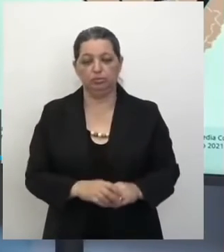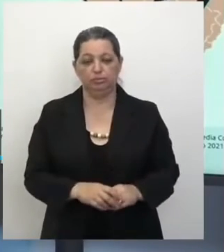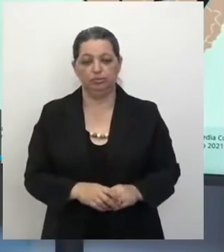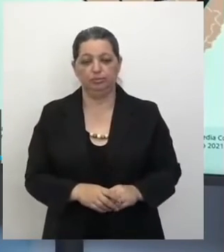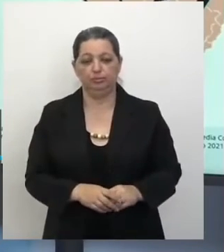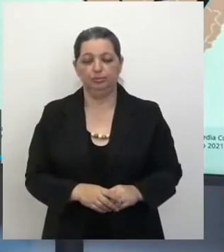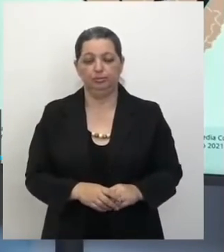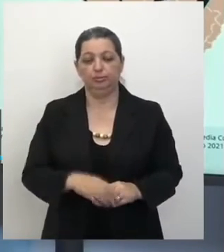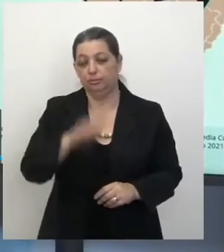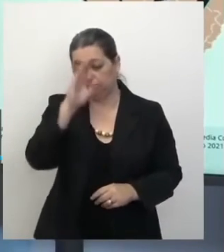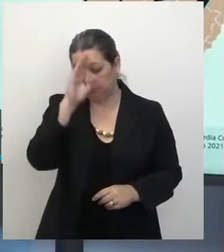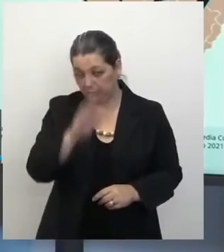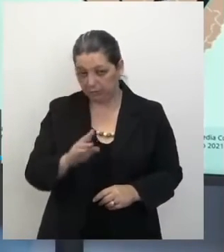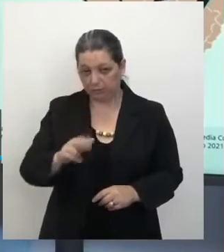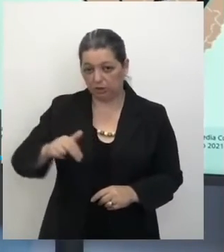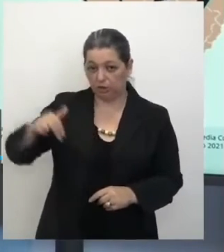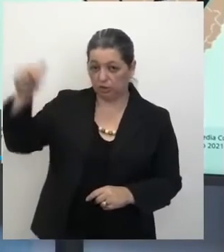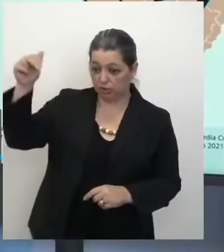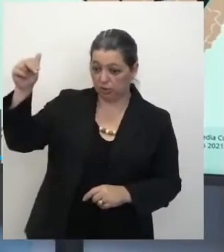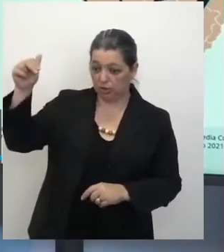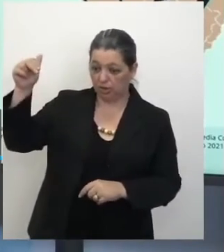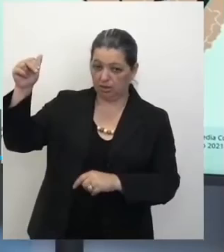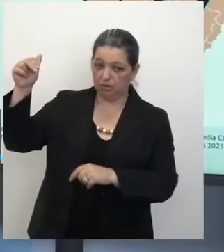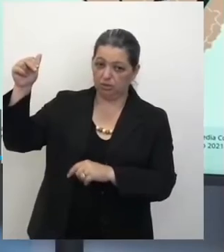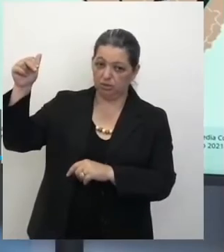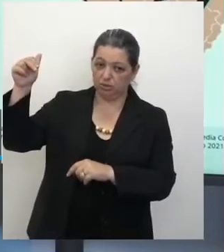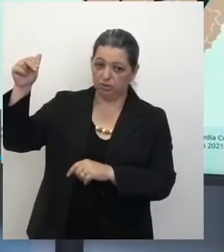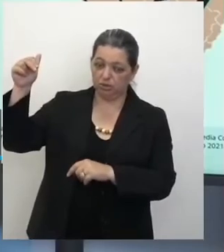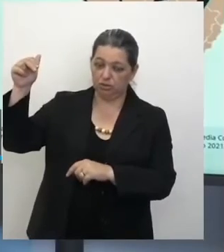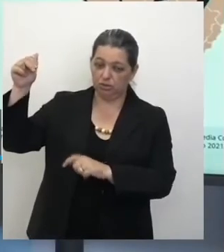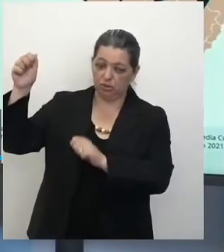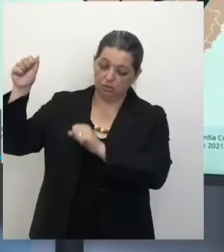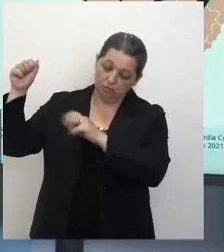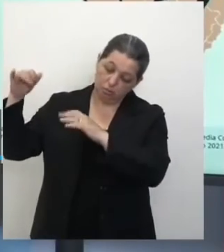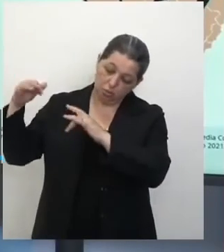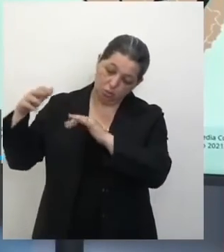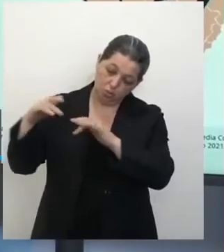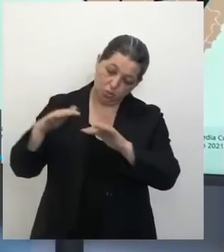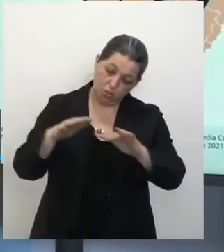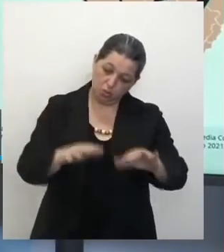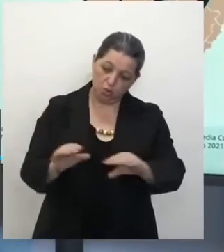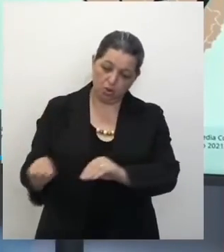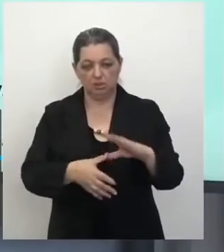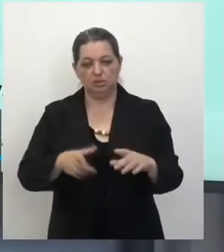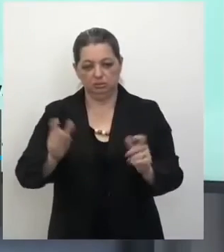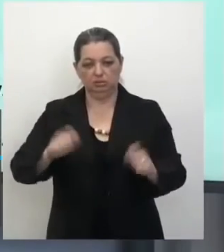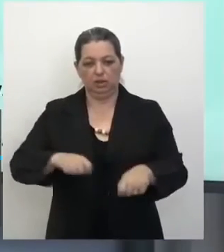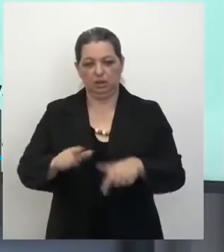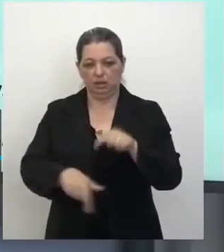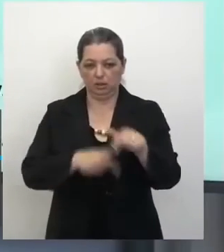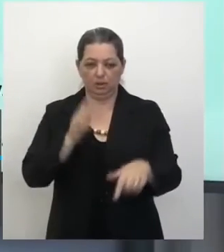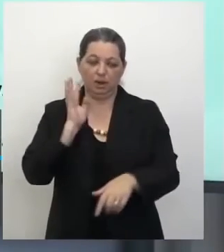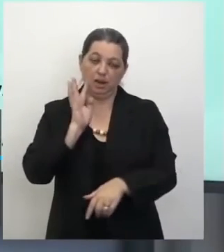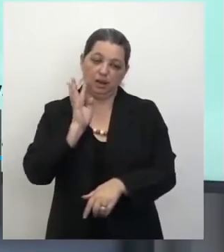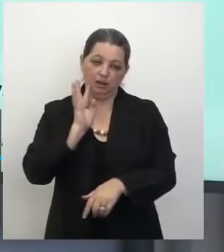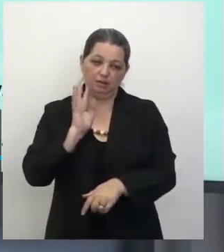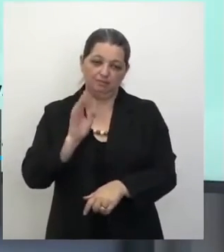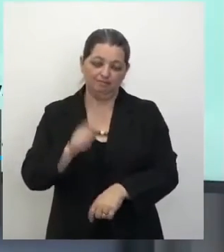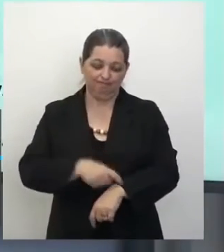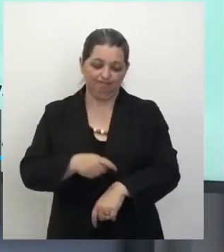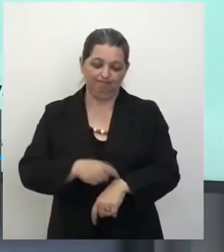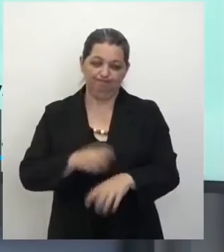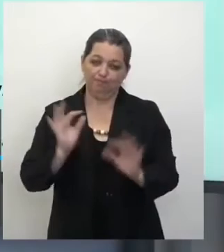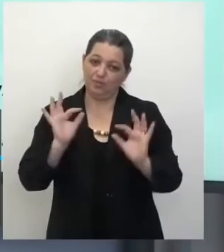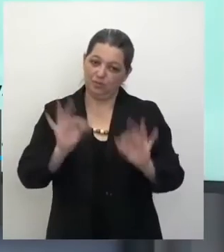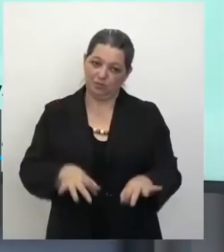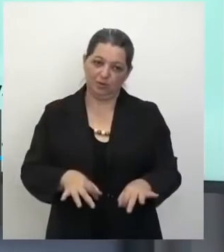aí principalmente do Nordeste para as outras regiões, tá certo? Infelizmente o tempo acabou, quero